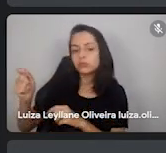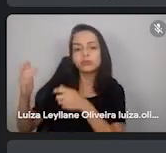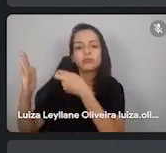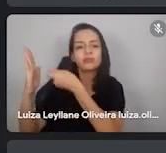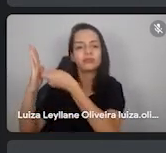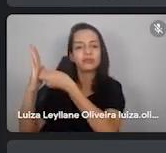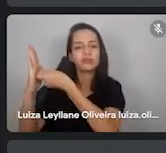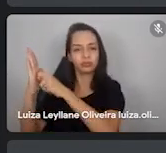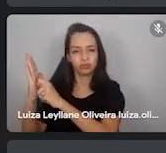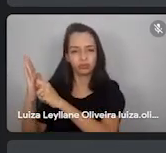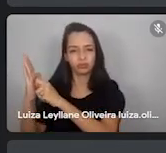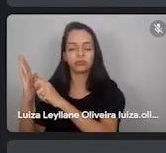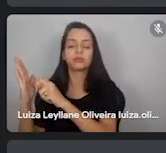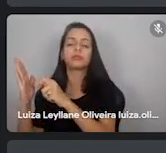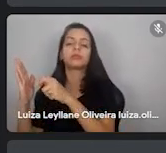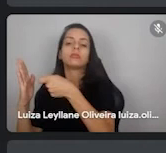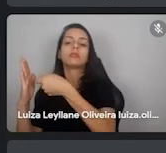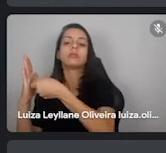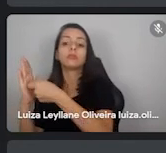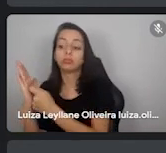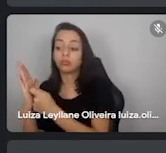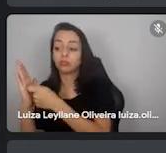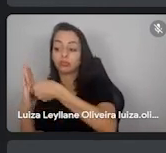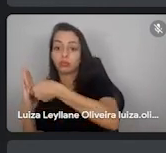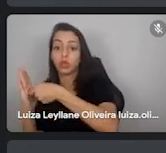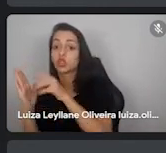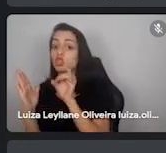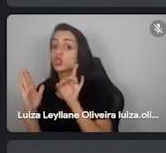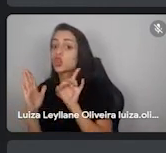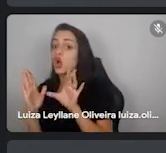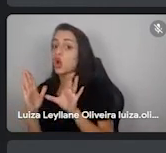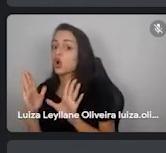Gente, somente ligar e desligar o quê?